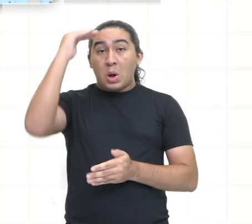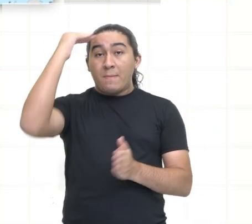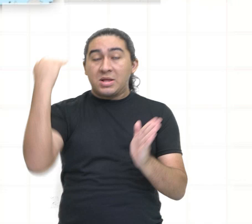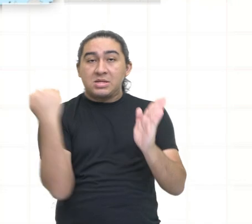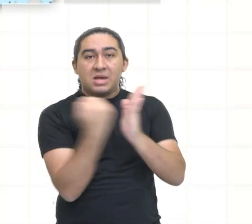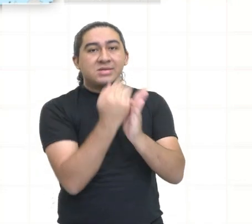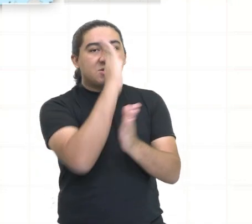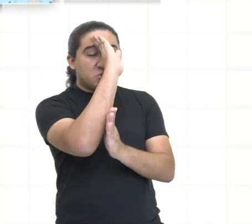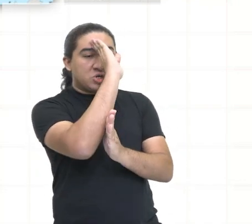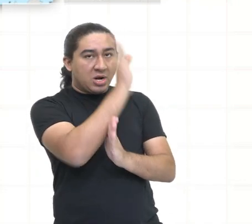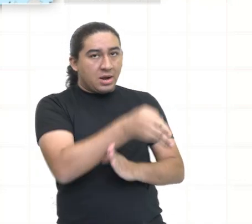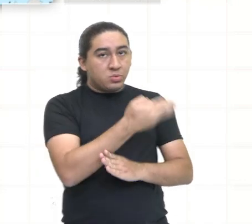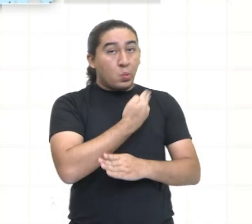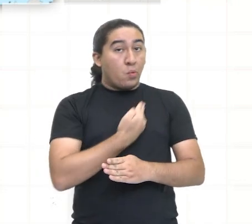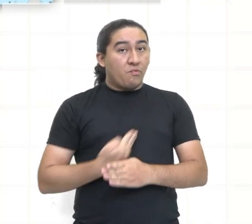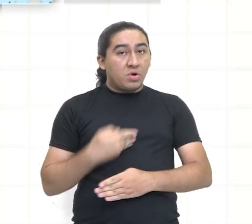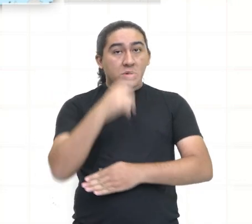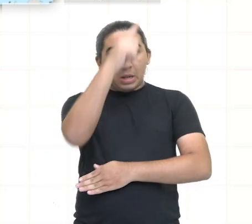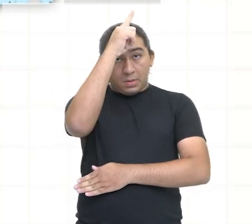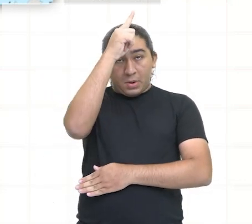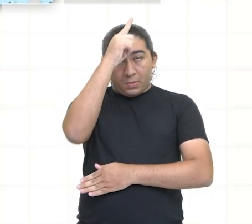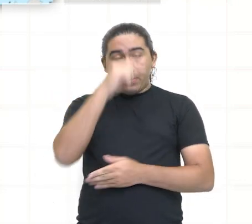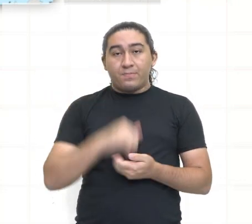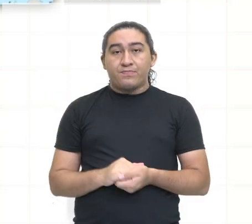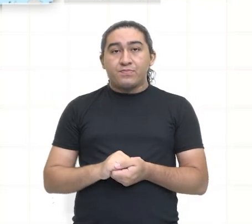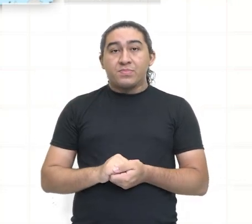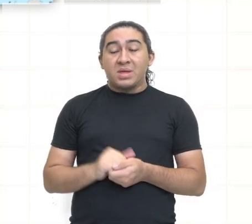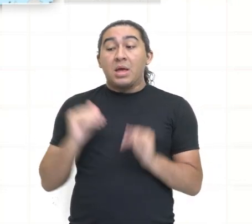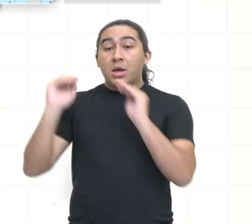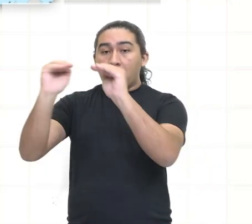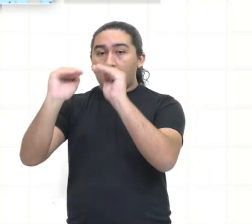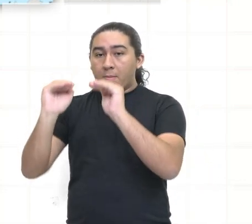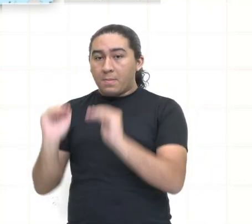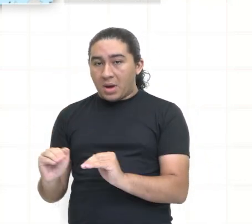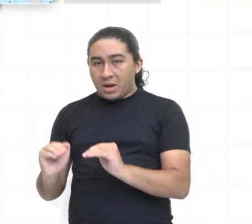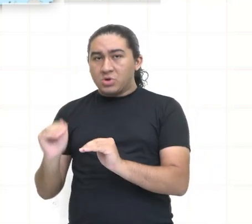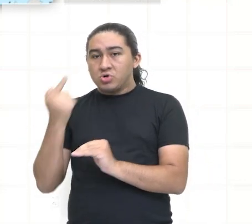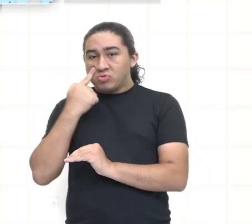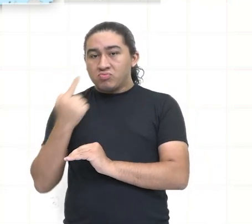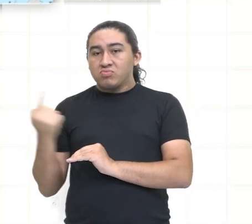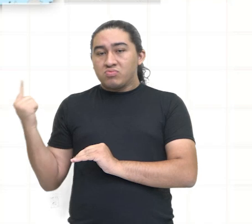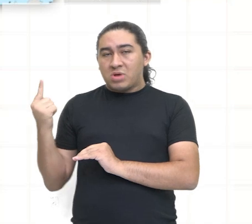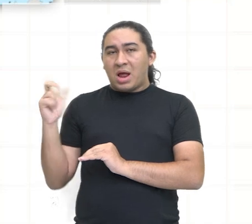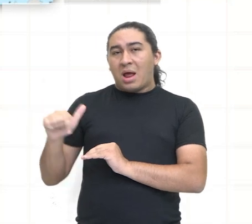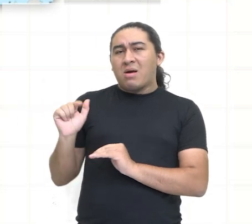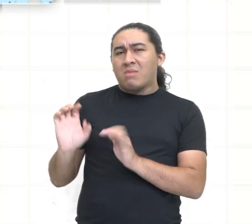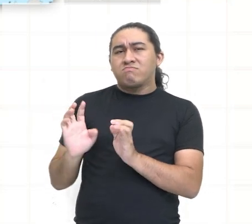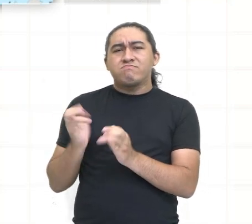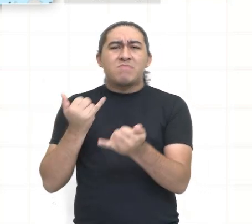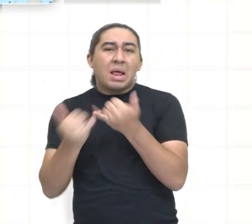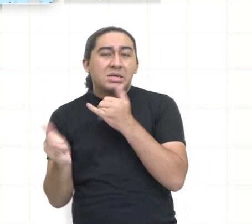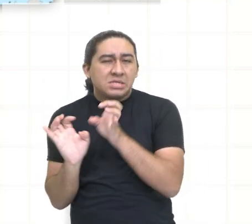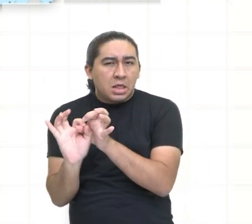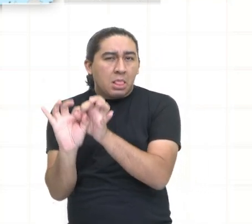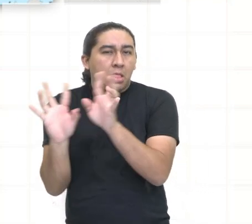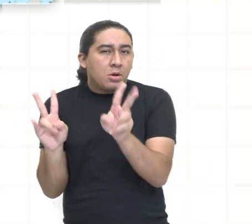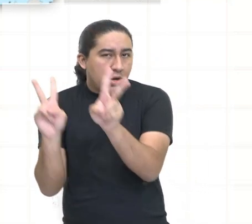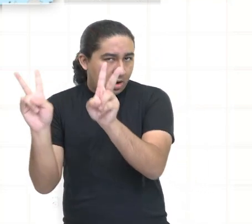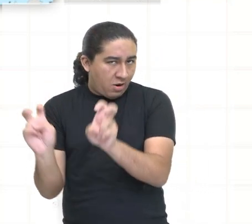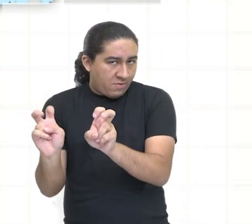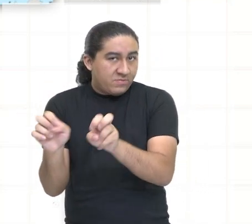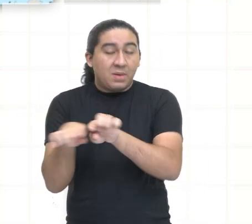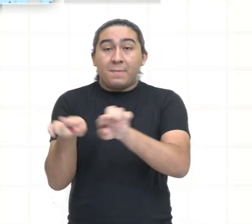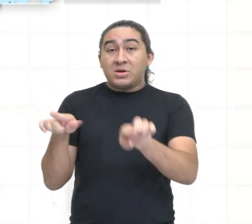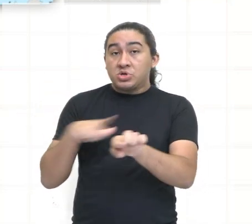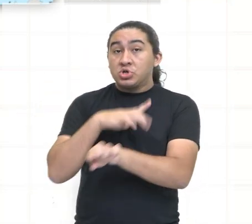subordinada diretamente ao governo alemão. E o segundo governo, que era uma zona livre, teoricamente livre, mas que